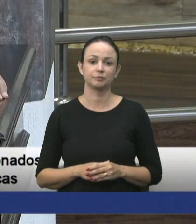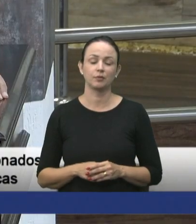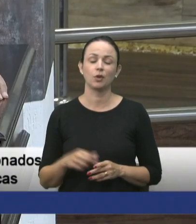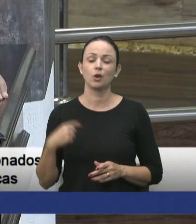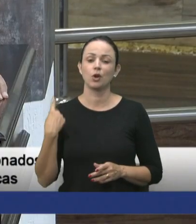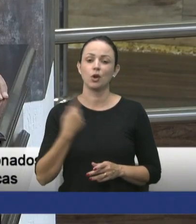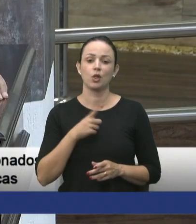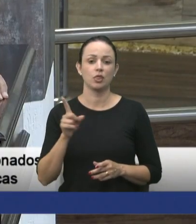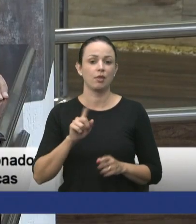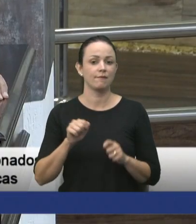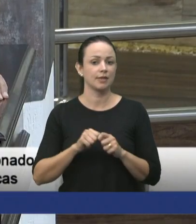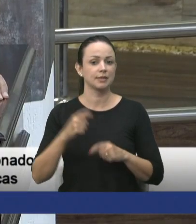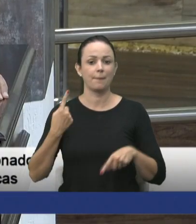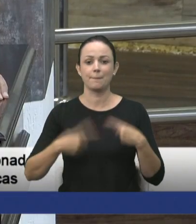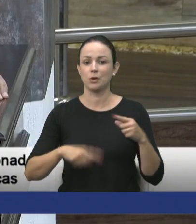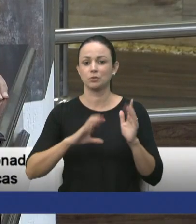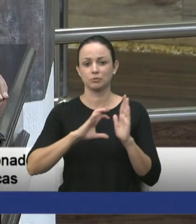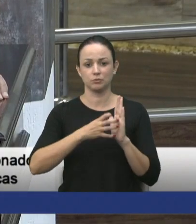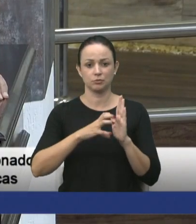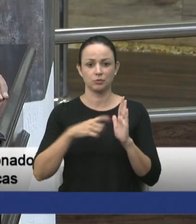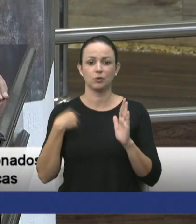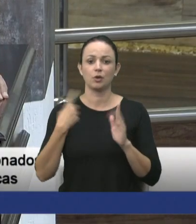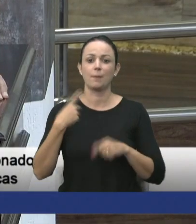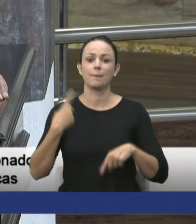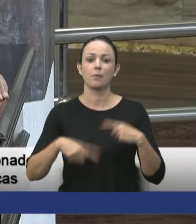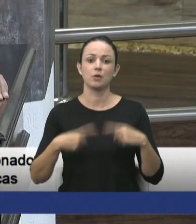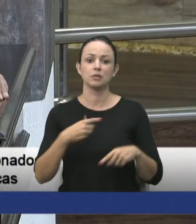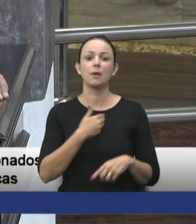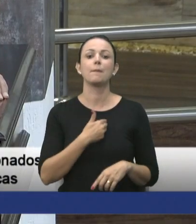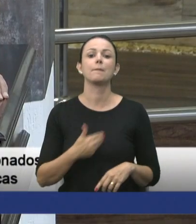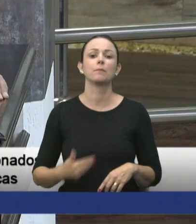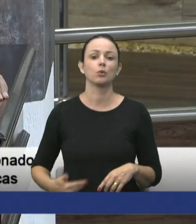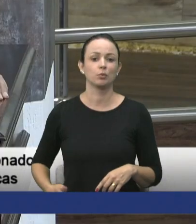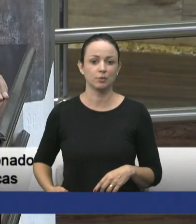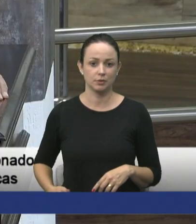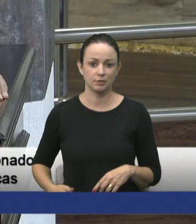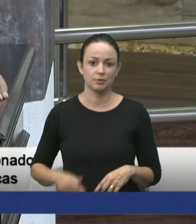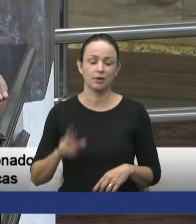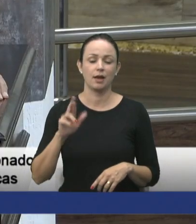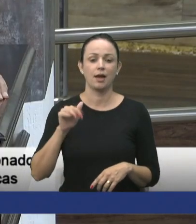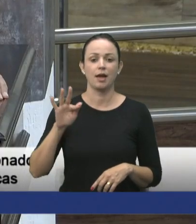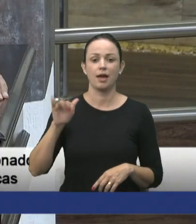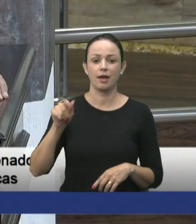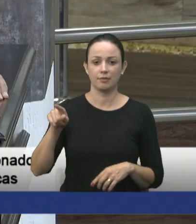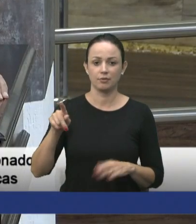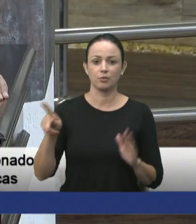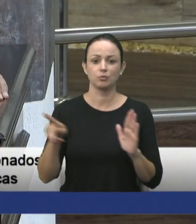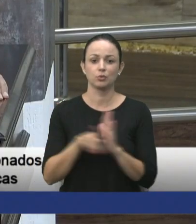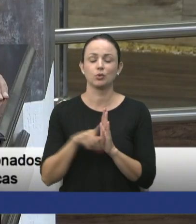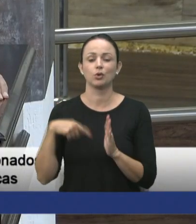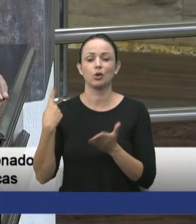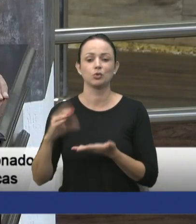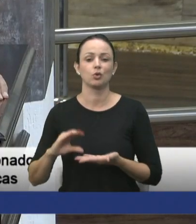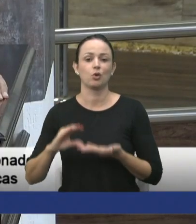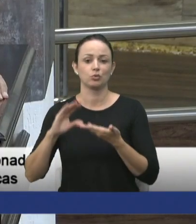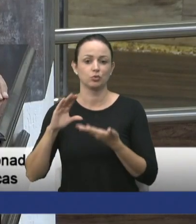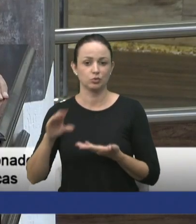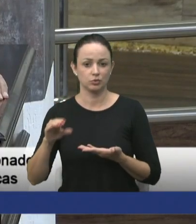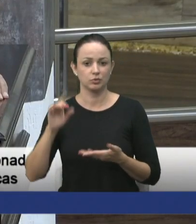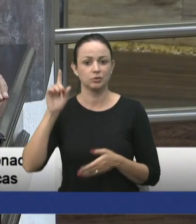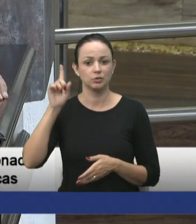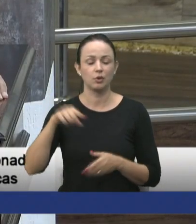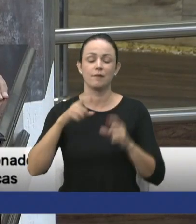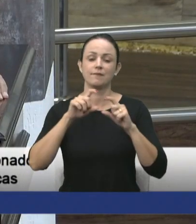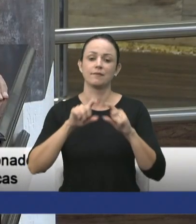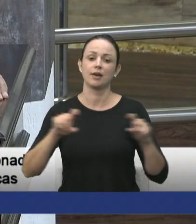fazemos política partidária, nós fazemos políticas públicas. A Rafa pertence ao nosso conselho, é uma